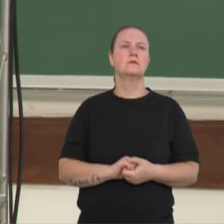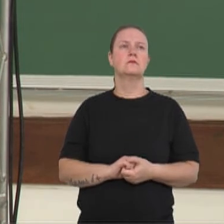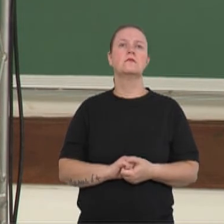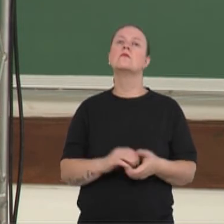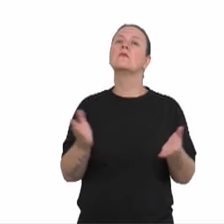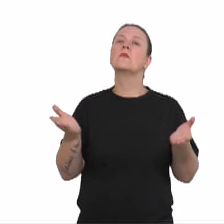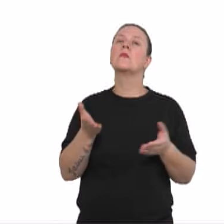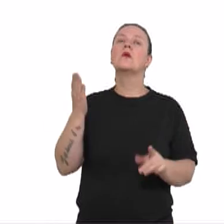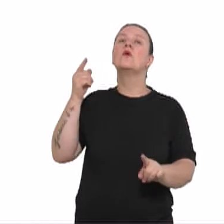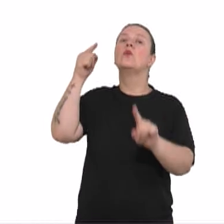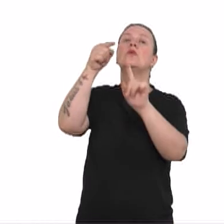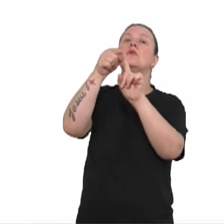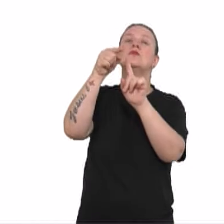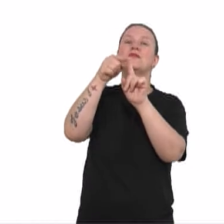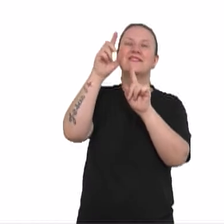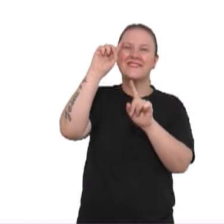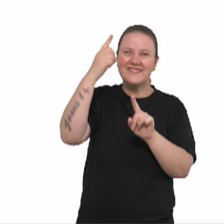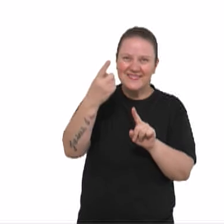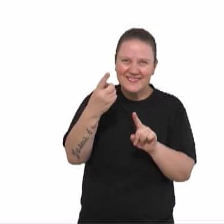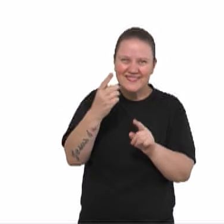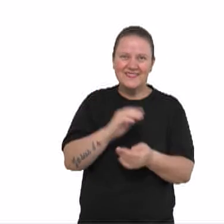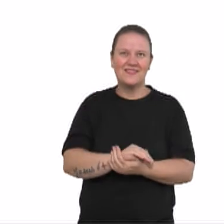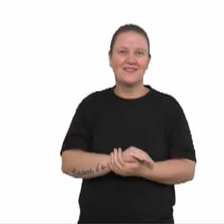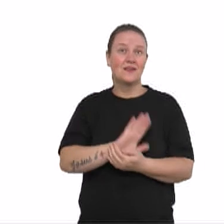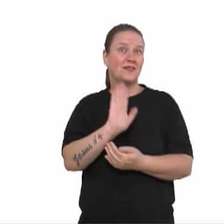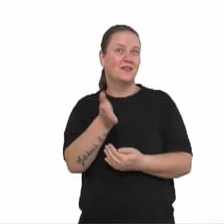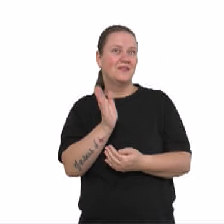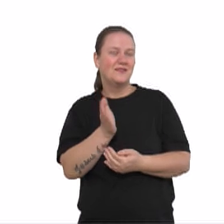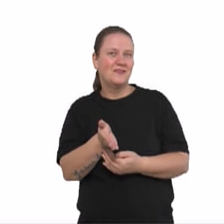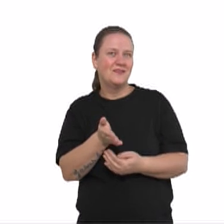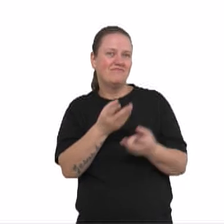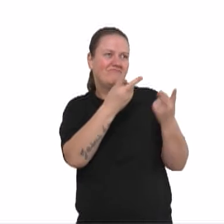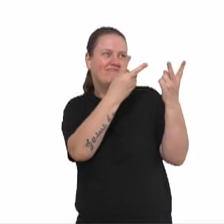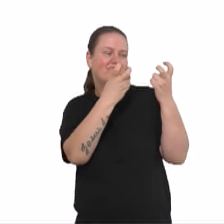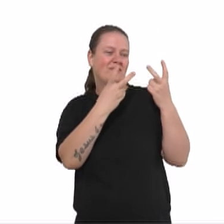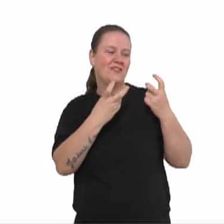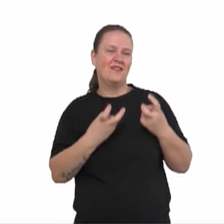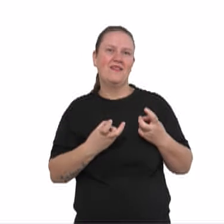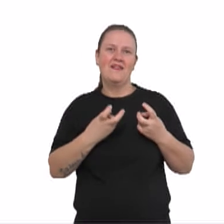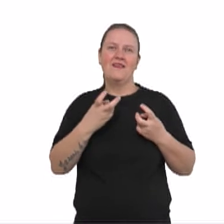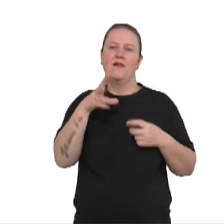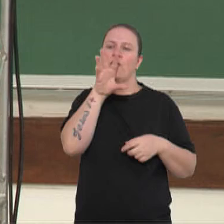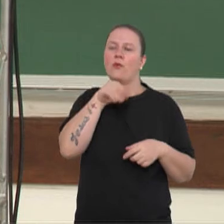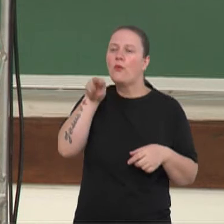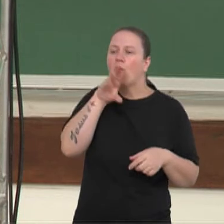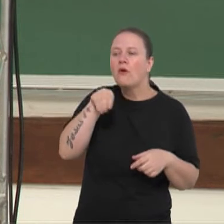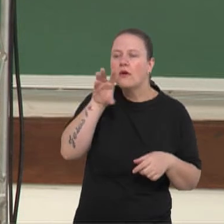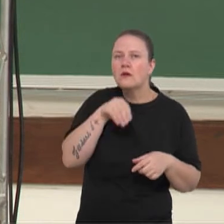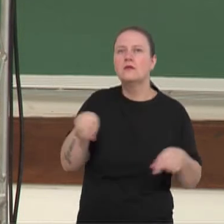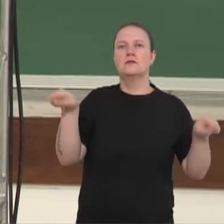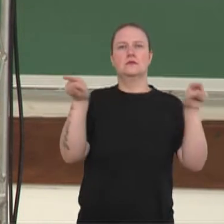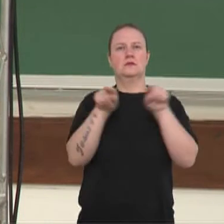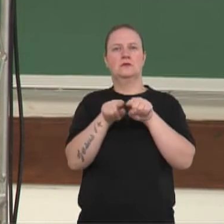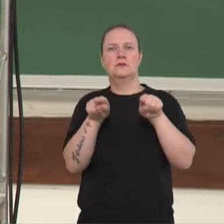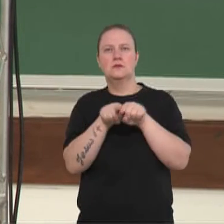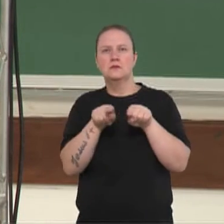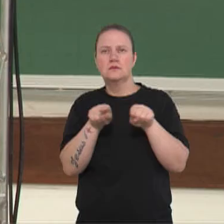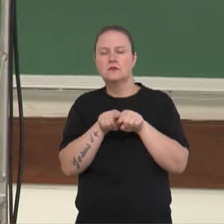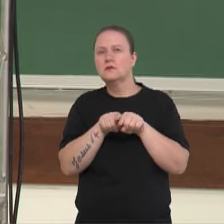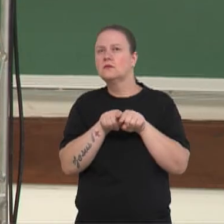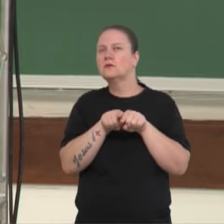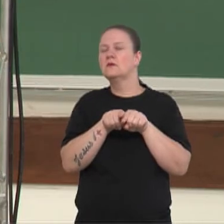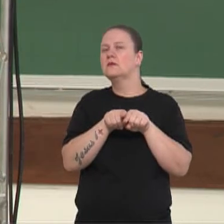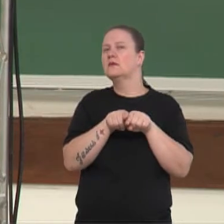Vamos para o desafio do dia? Né? Vocês ouviram um pouco sobre a narrativa, ouviram também um